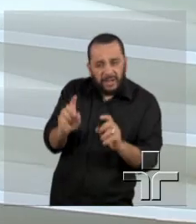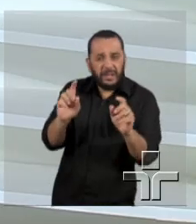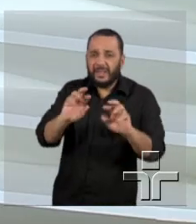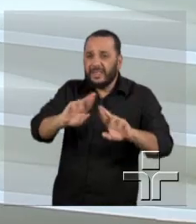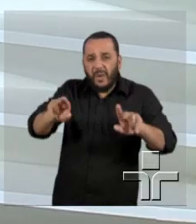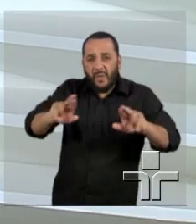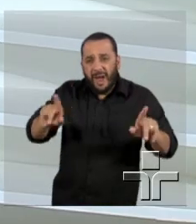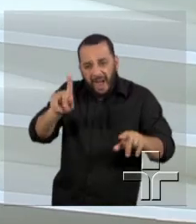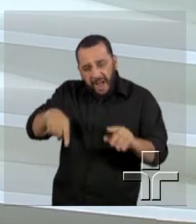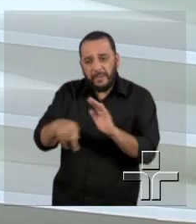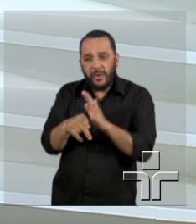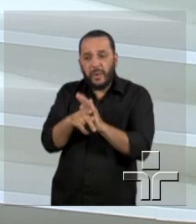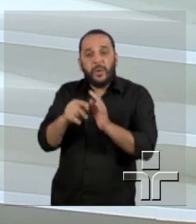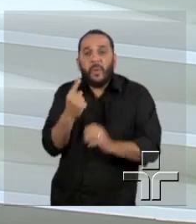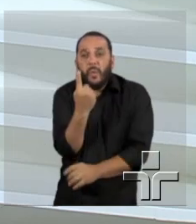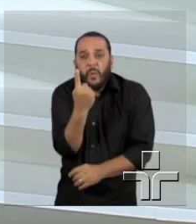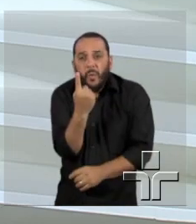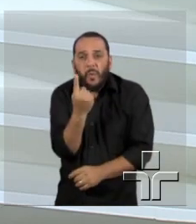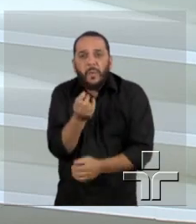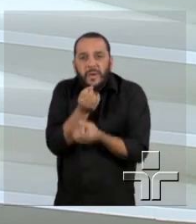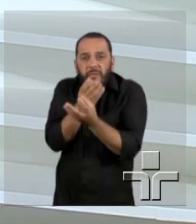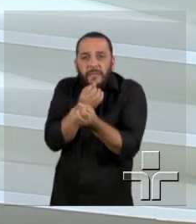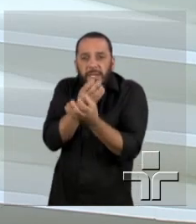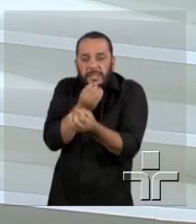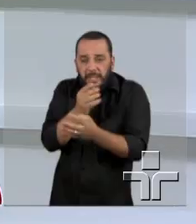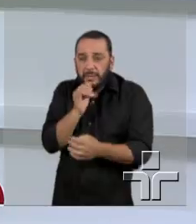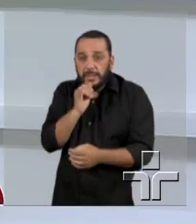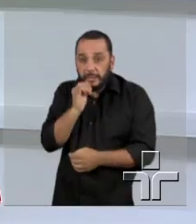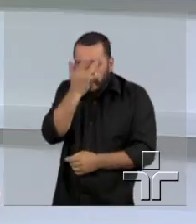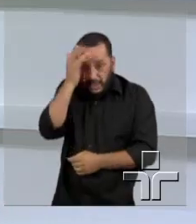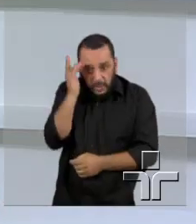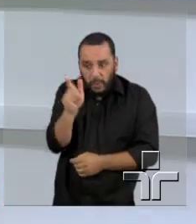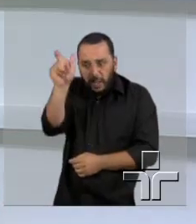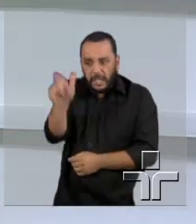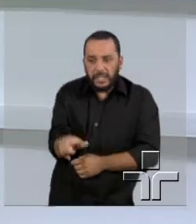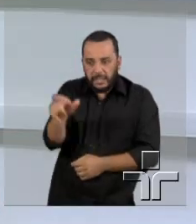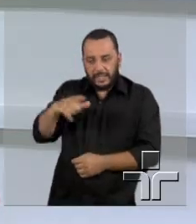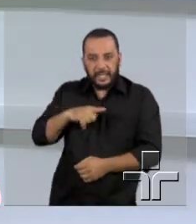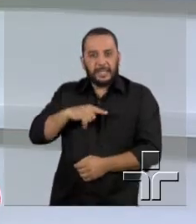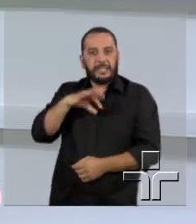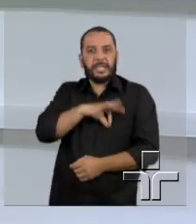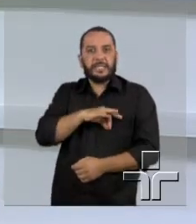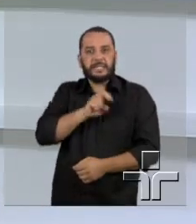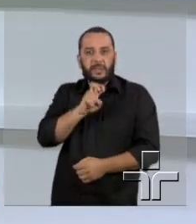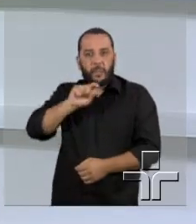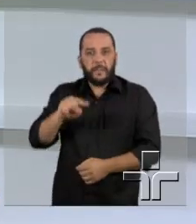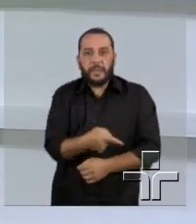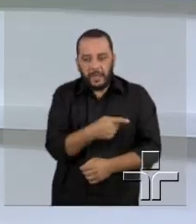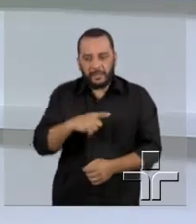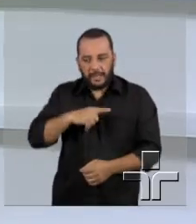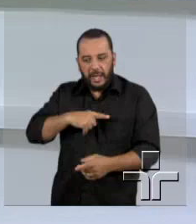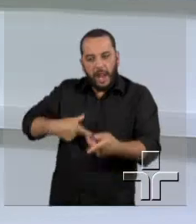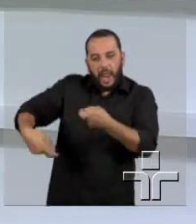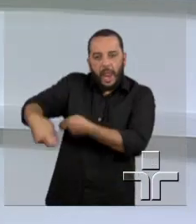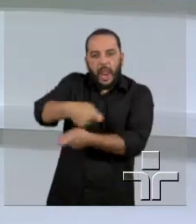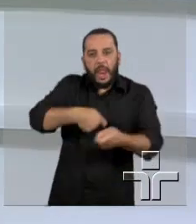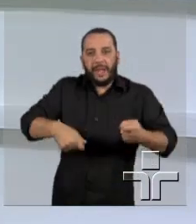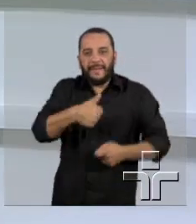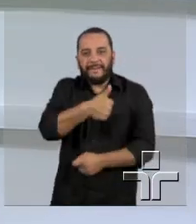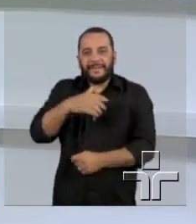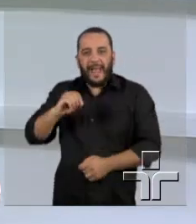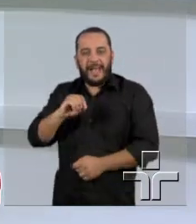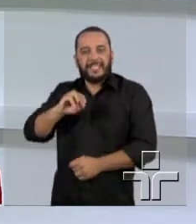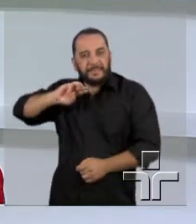informação pontual. O indivíduo X, que ganha R$5 mil por mês, fez uma movimentação de 10 milhões numa